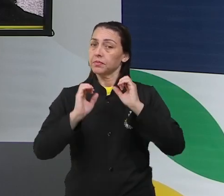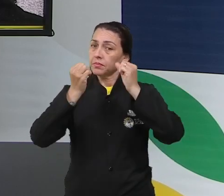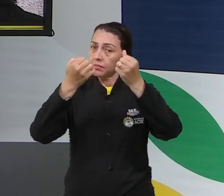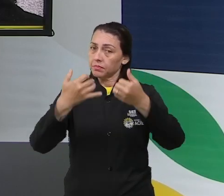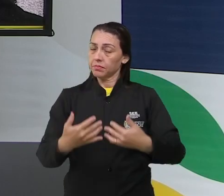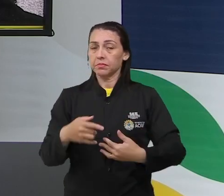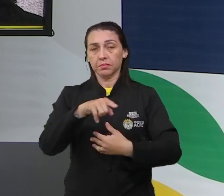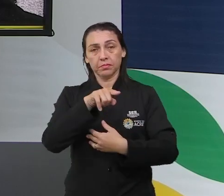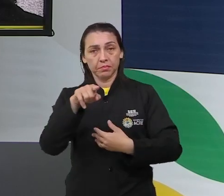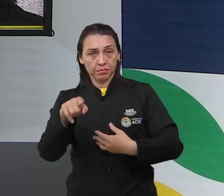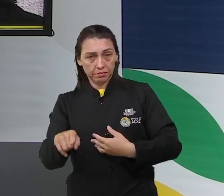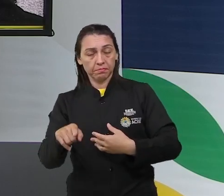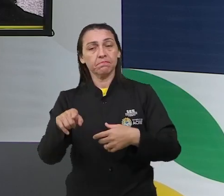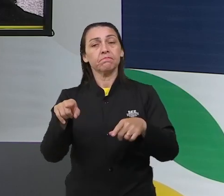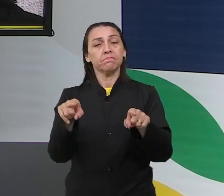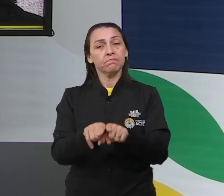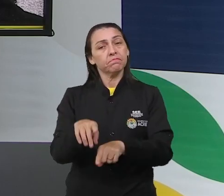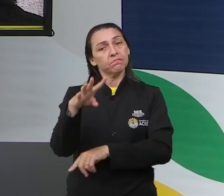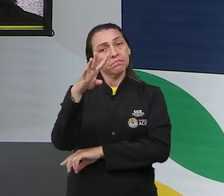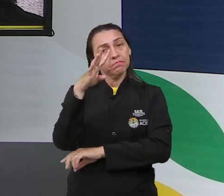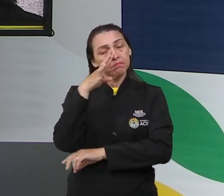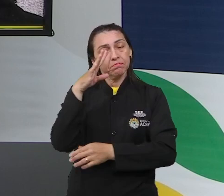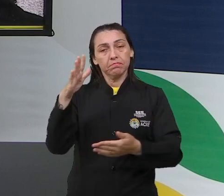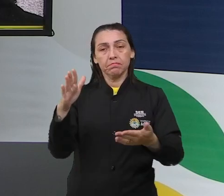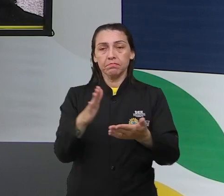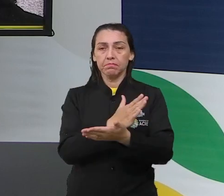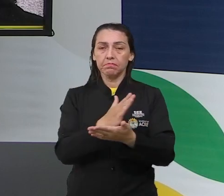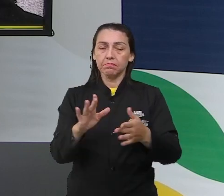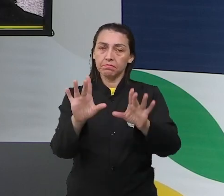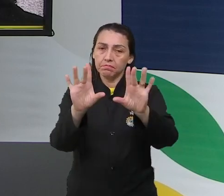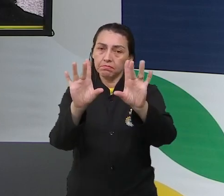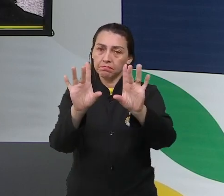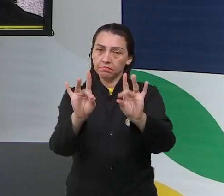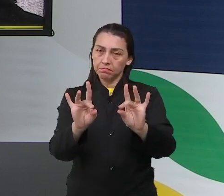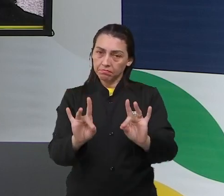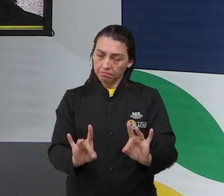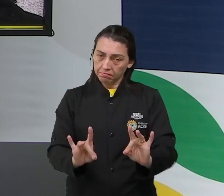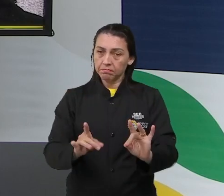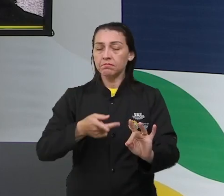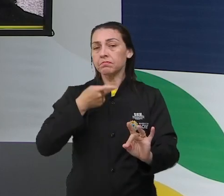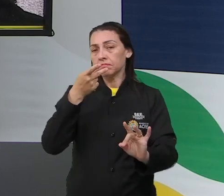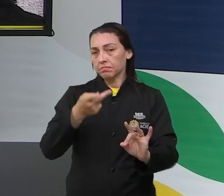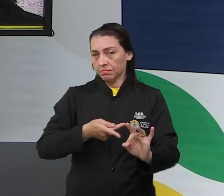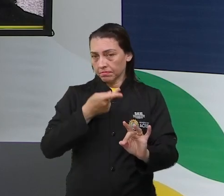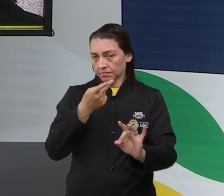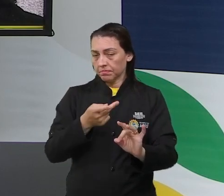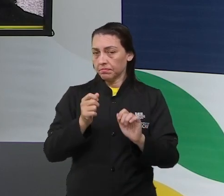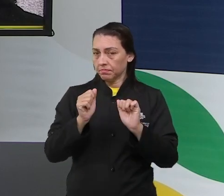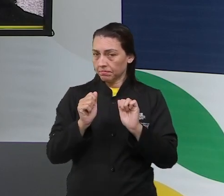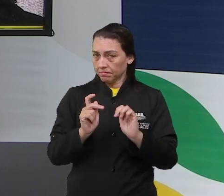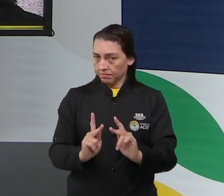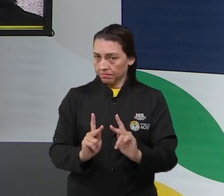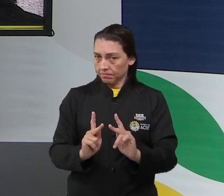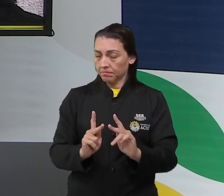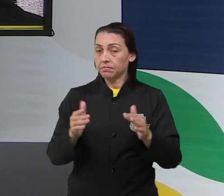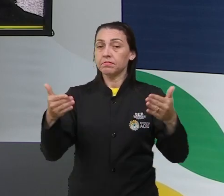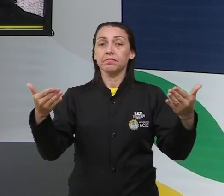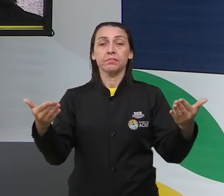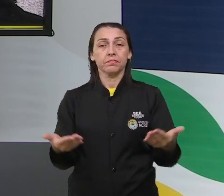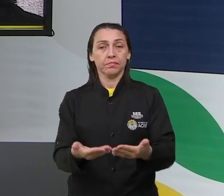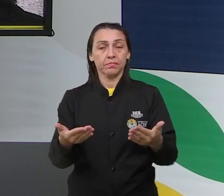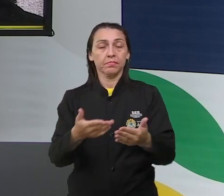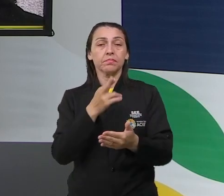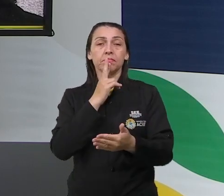com certeza vocês devem também ter observado alguns detalhes enquanto eu estava falando sobre eles, certo? Agora nós